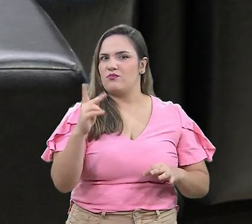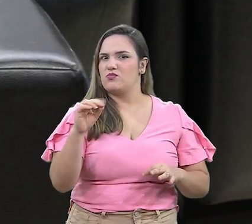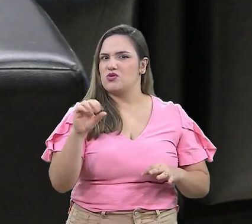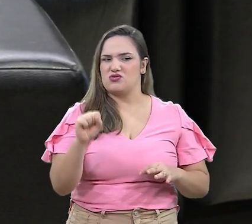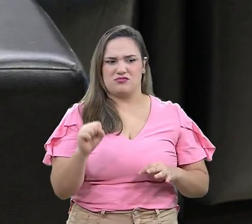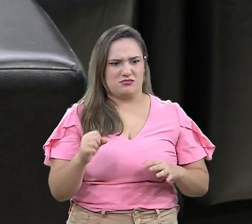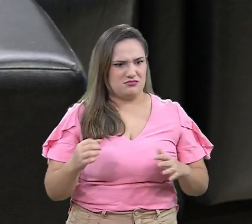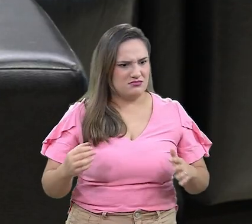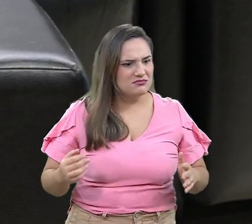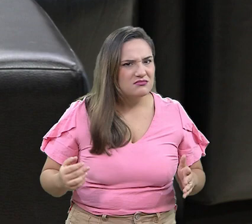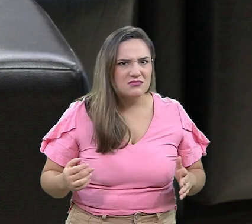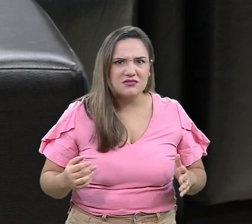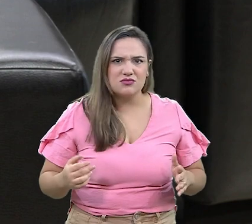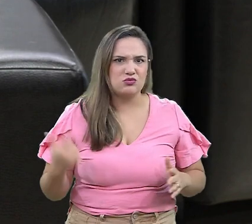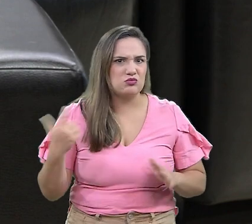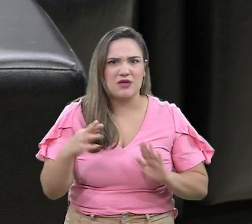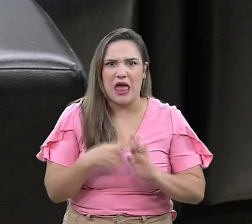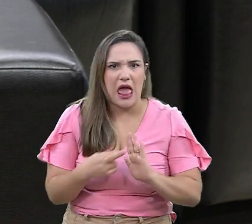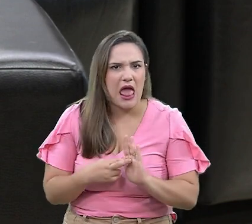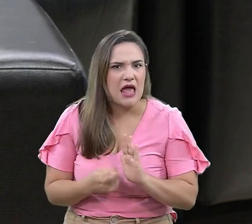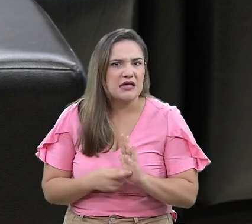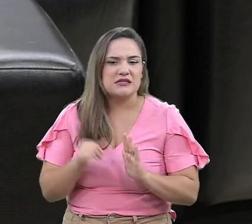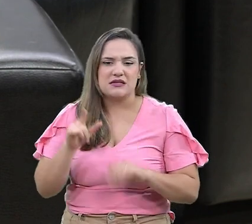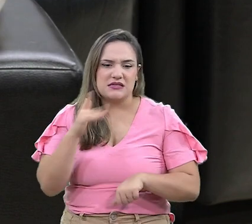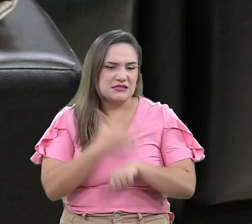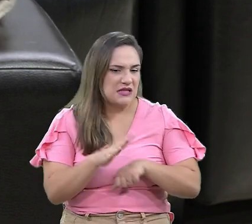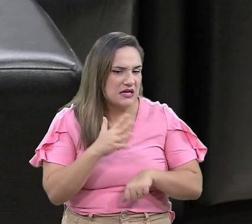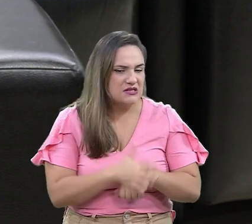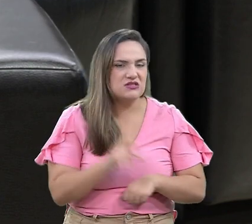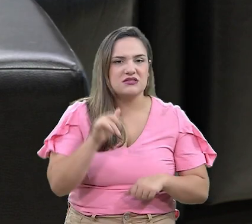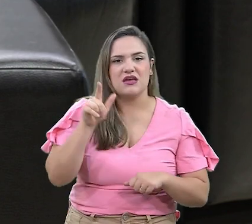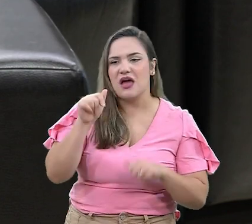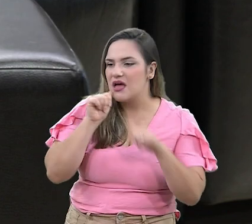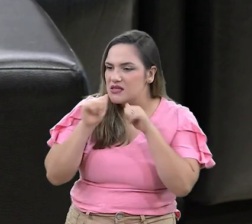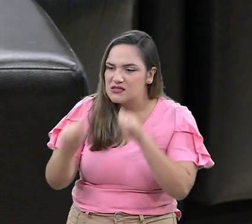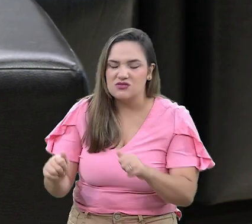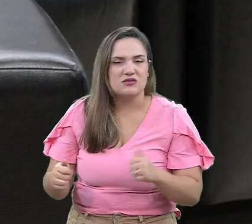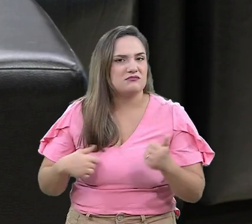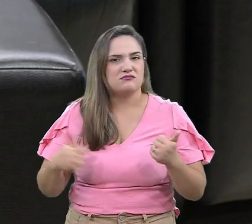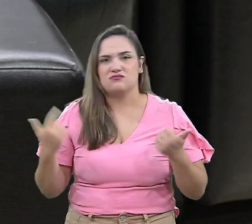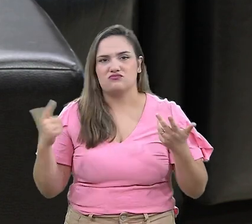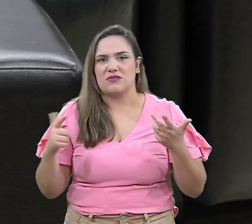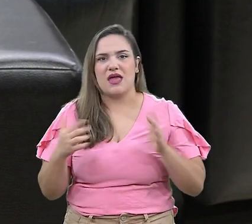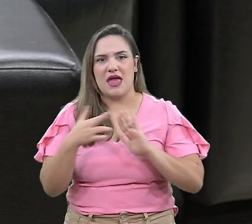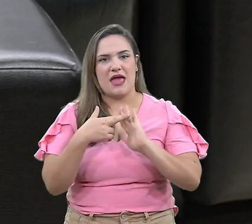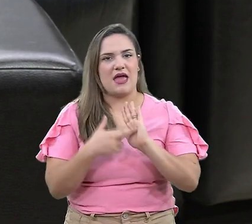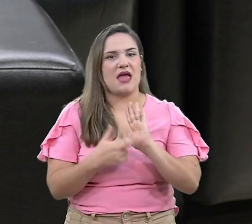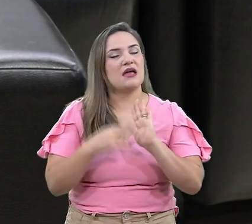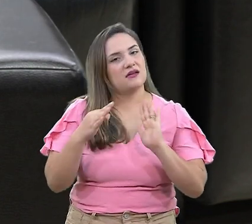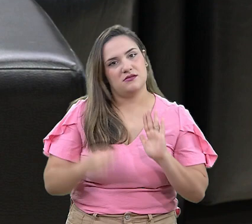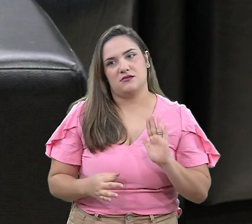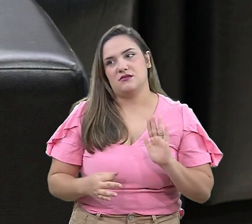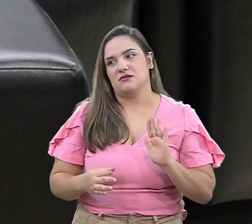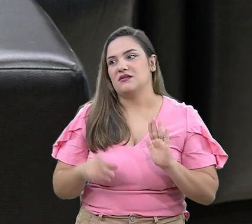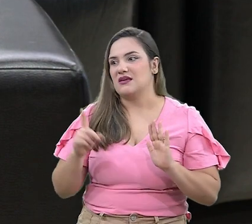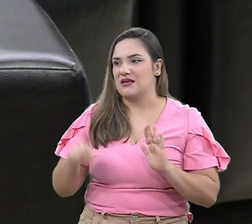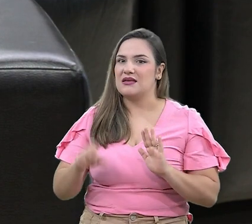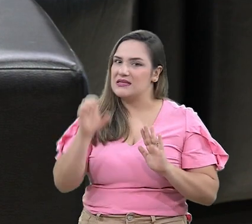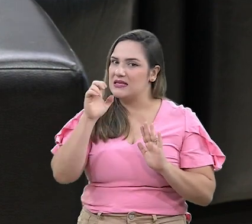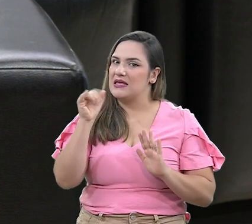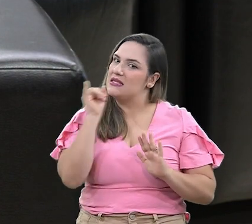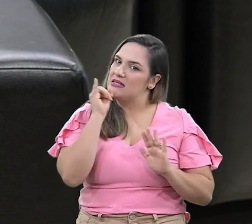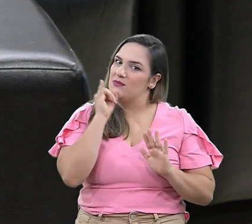meço nenhuma condição, se é estagiário, se é assessor, Então, aí, claro que é um exemplo